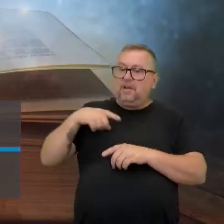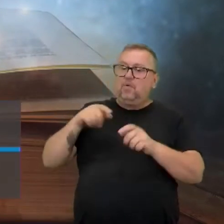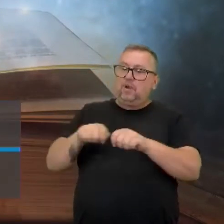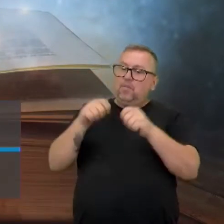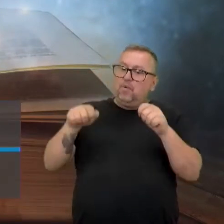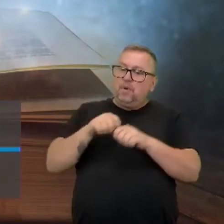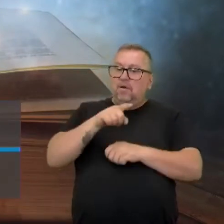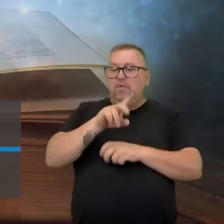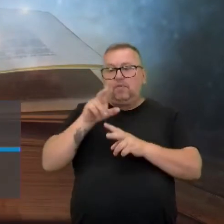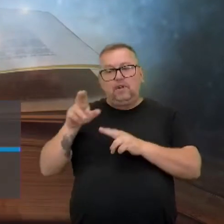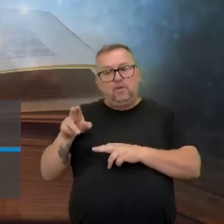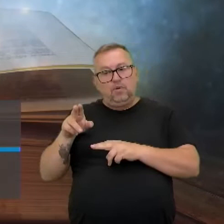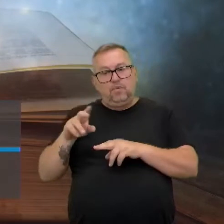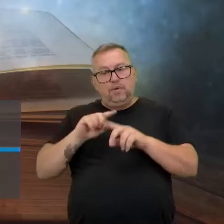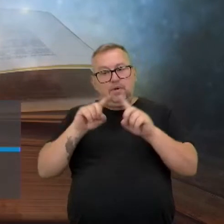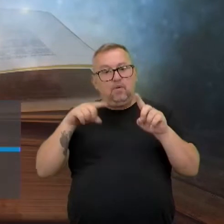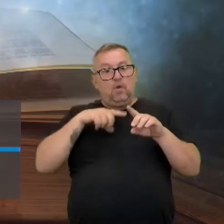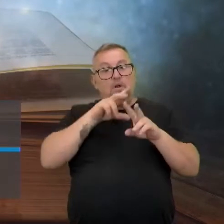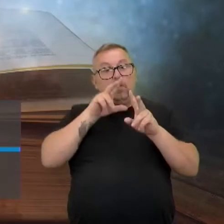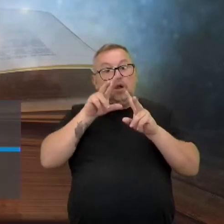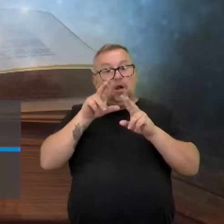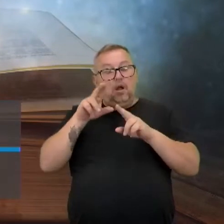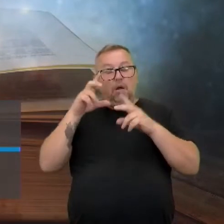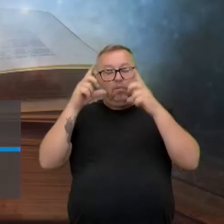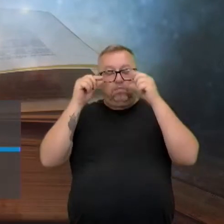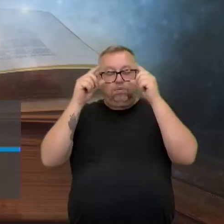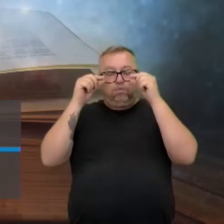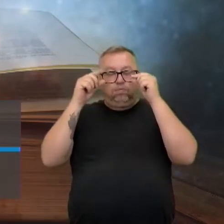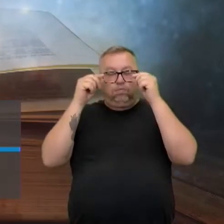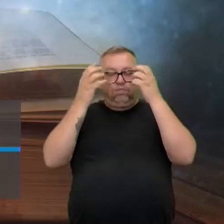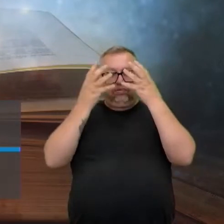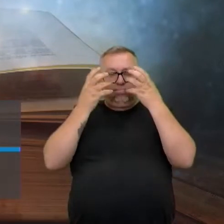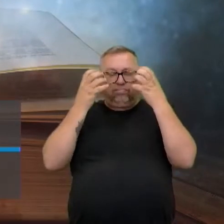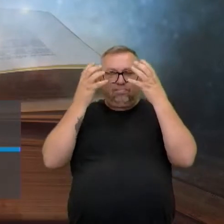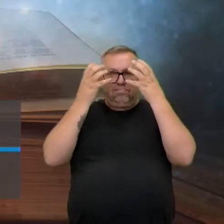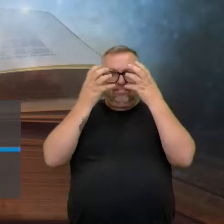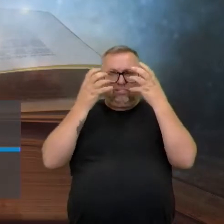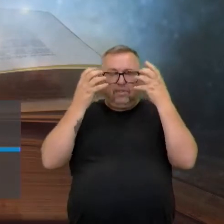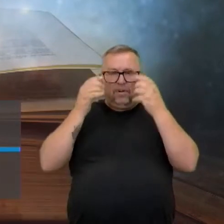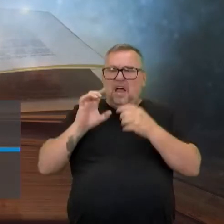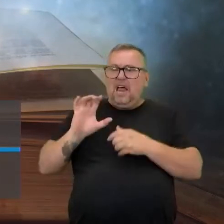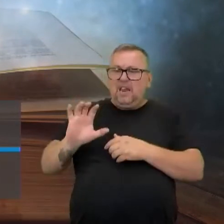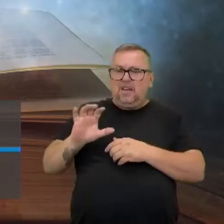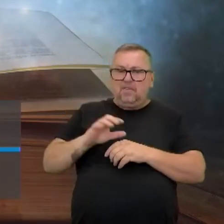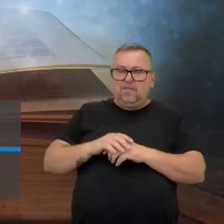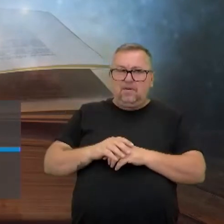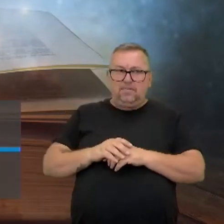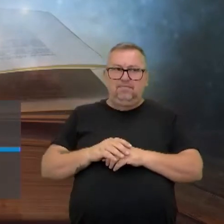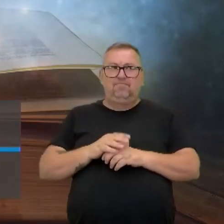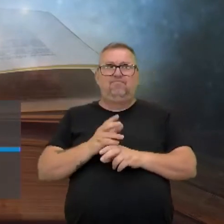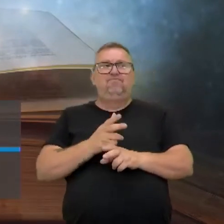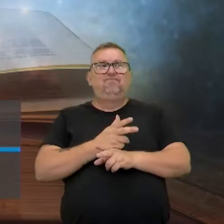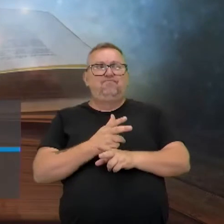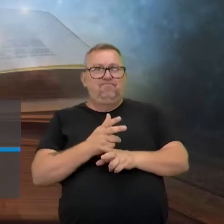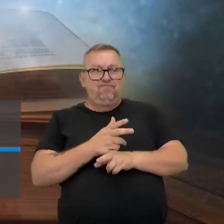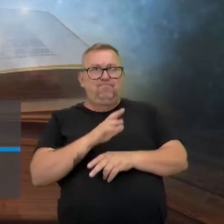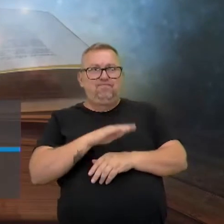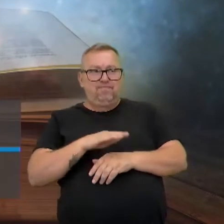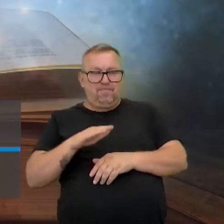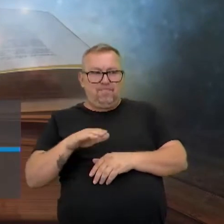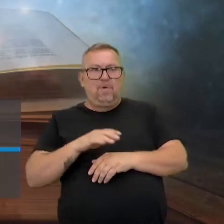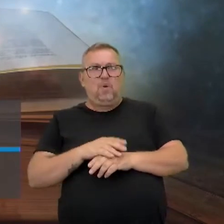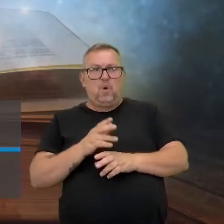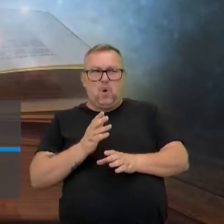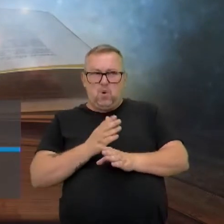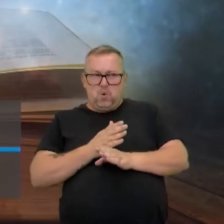você dormir. É porque quando a gente tá com sono, o olho não fica assim, cheio de areia. Então é isso. Ele ficou desconfiado. Ele ainda era criança, tá contando da infância